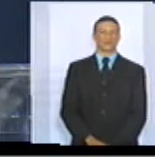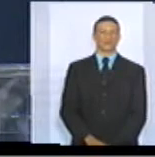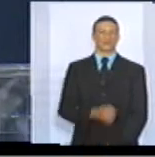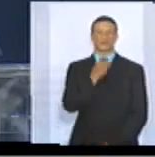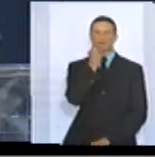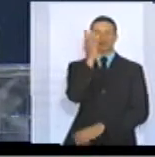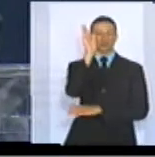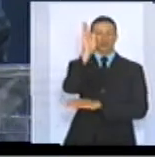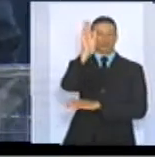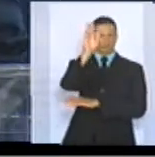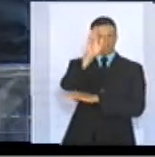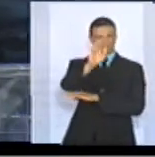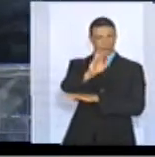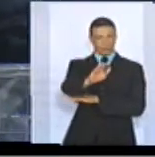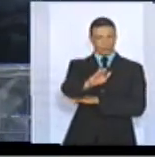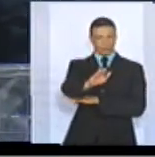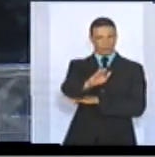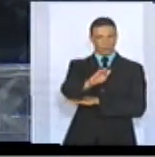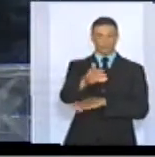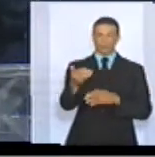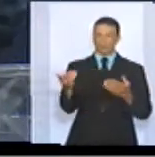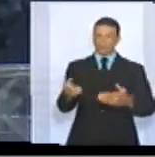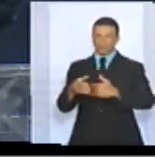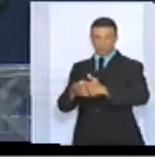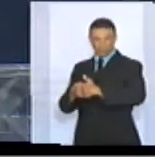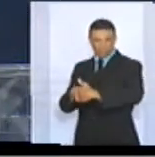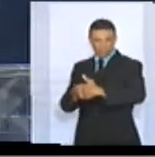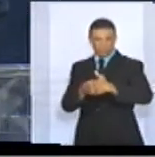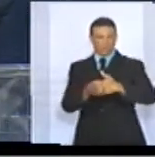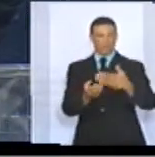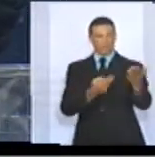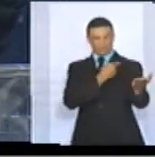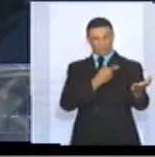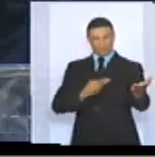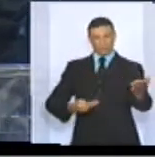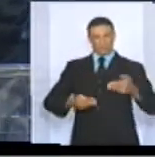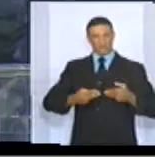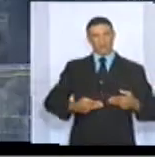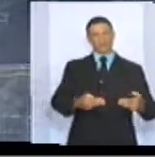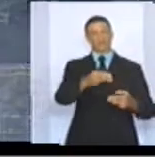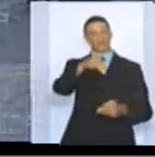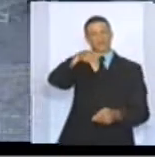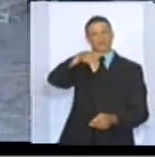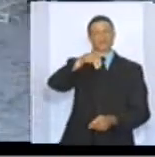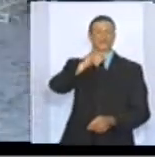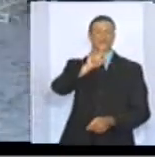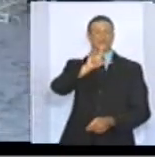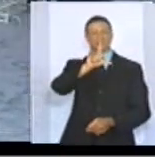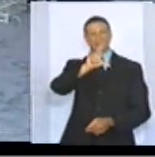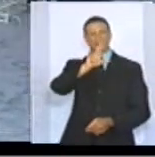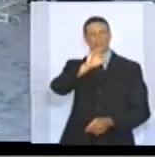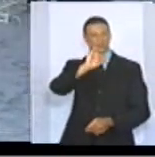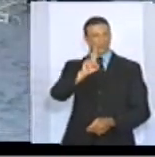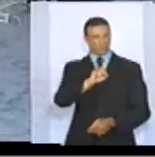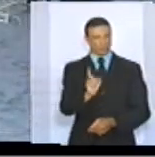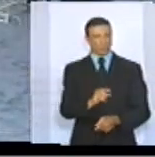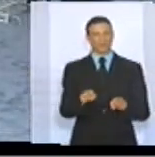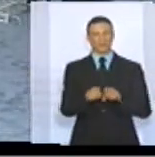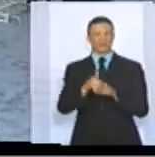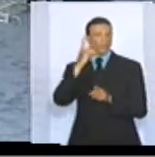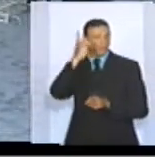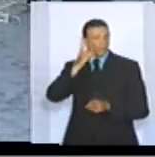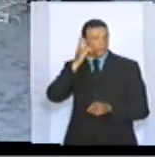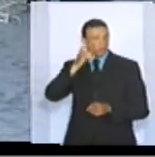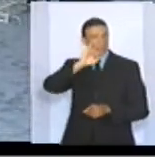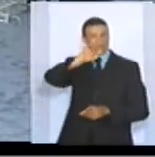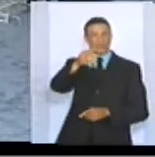Boa tarde. Quero cumprimentar o ministro Luiz Fux, a procuradora Débora Duprá, o deputado federal Jorge Bittar